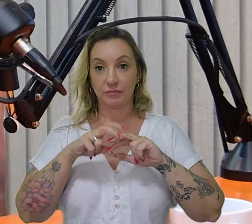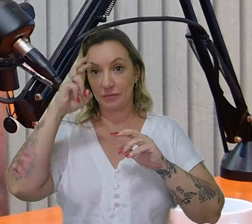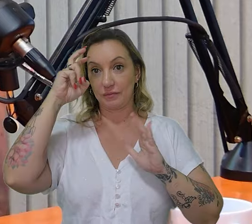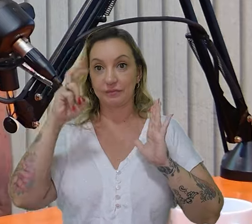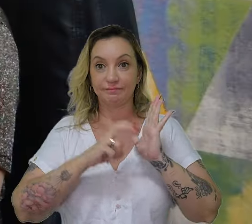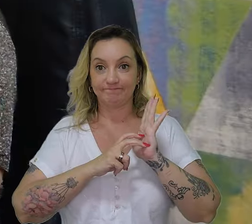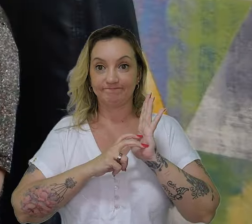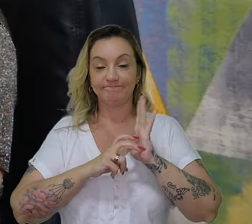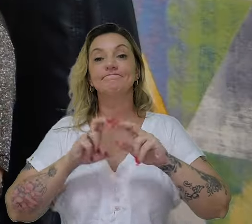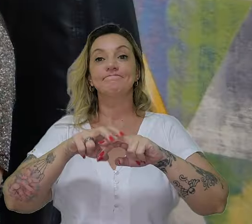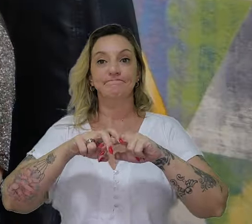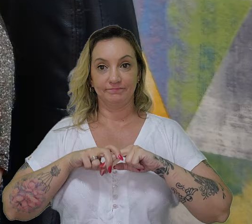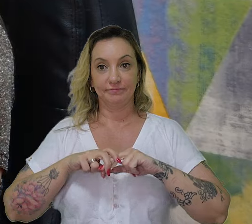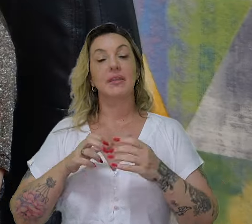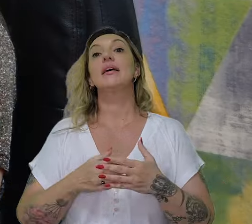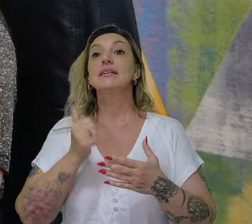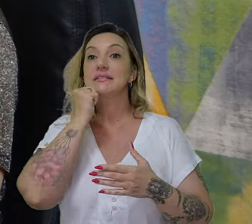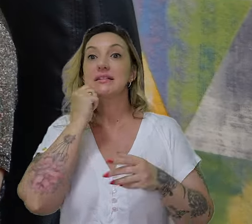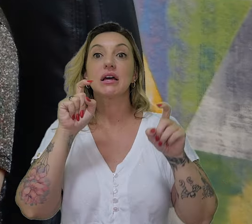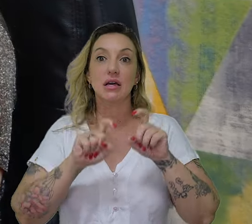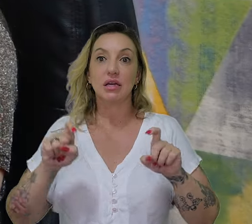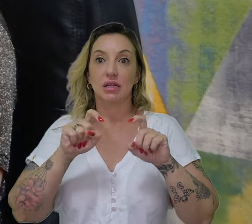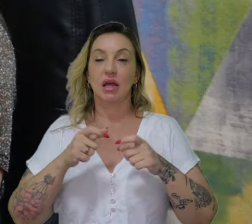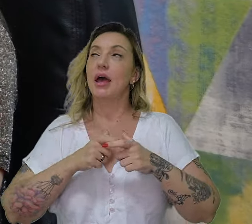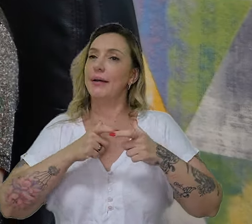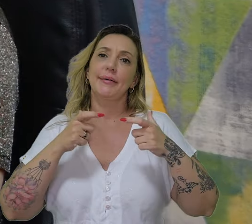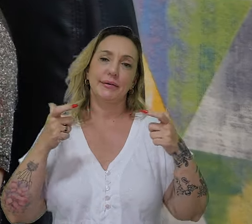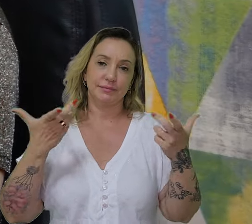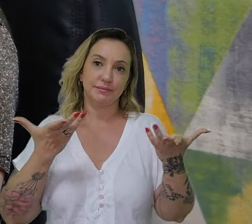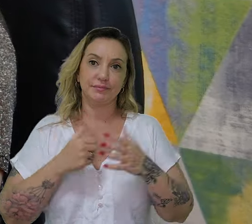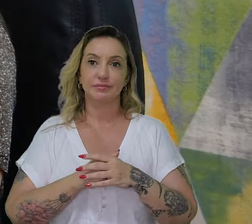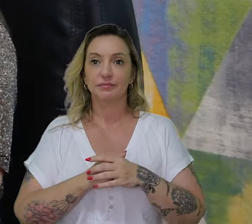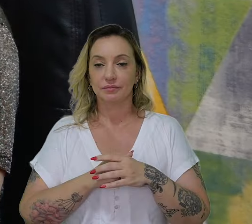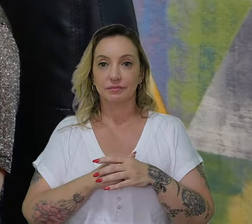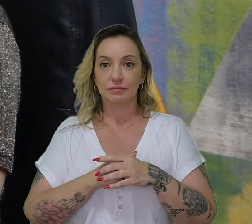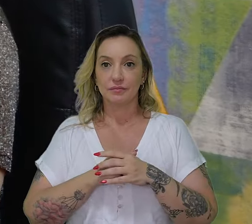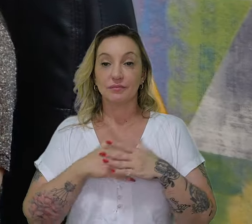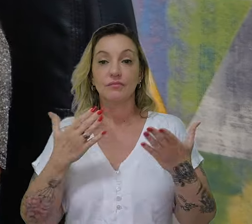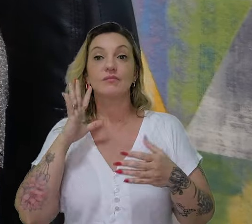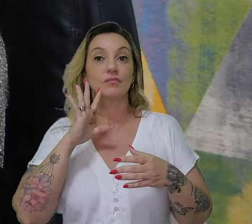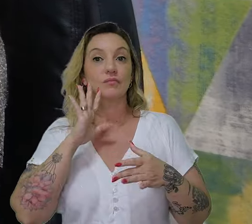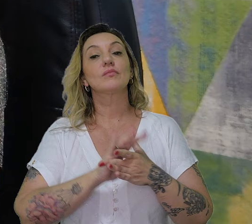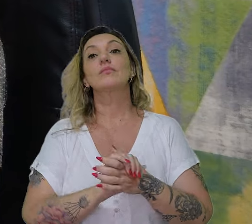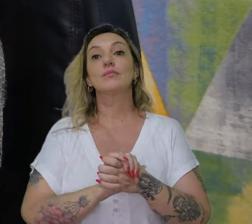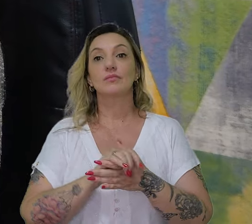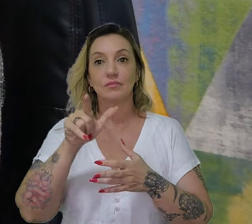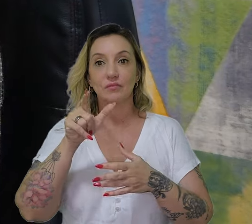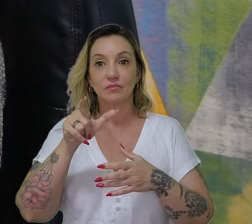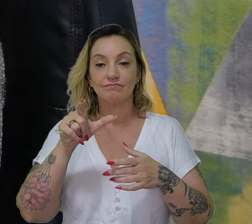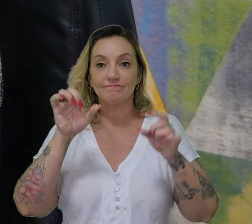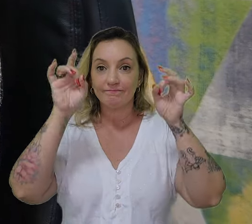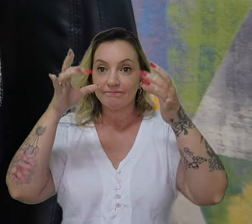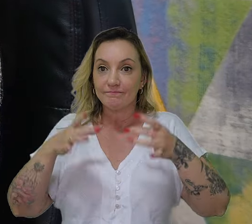Artificial Pois é in a computação Realmente é muito abrangente né então é super legal assim e vocês especificarem